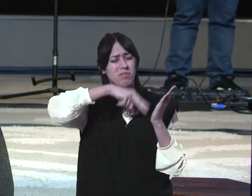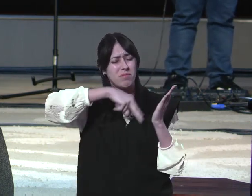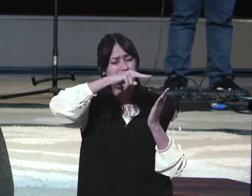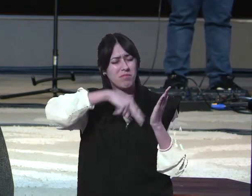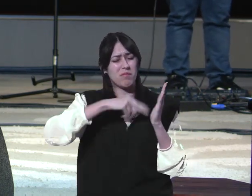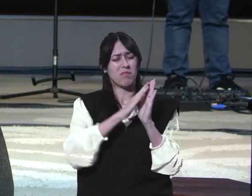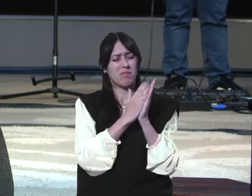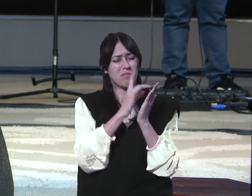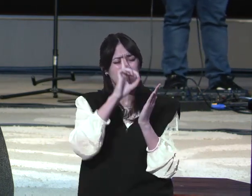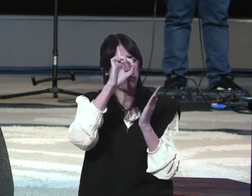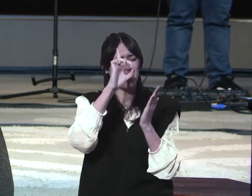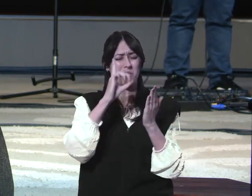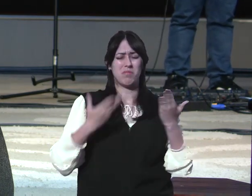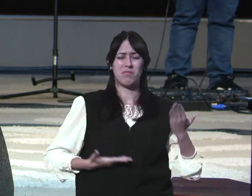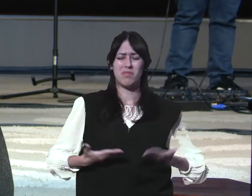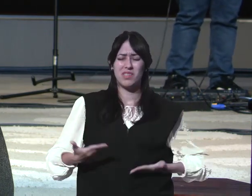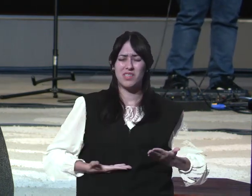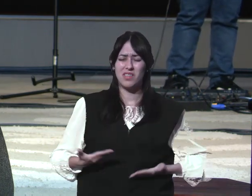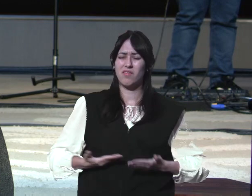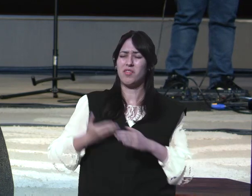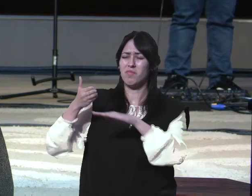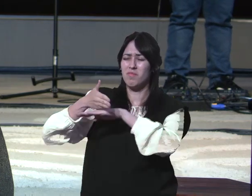de serviço na igreja,